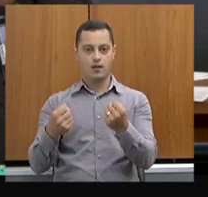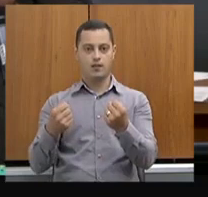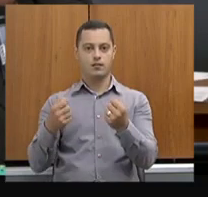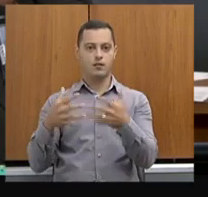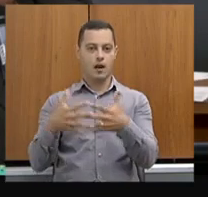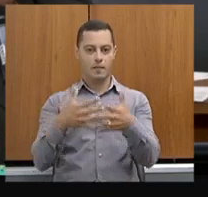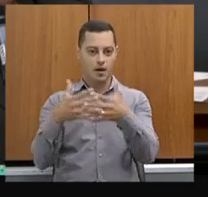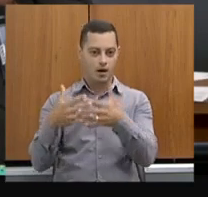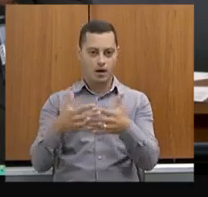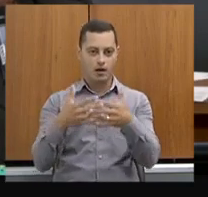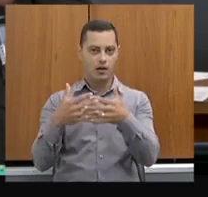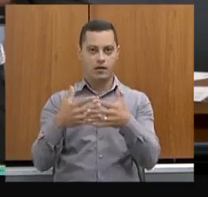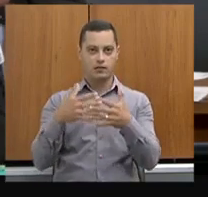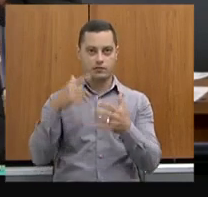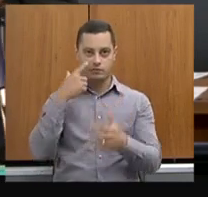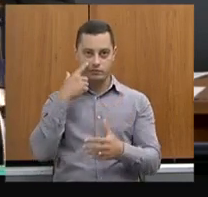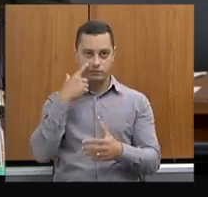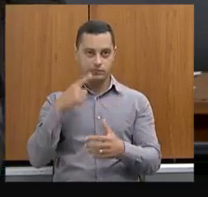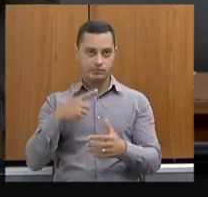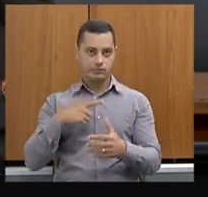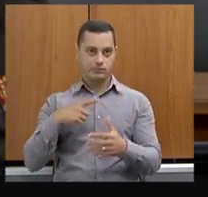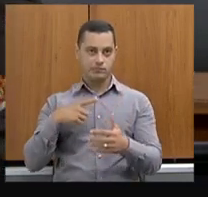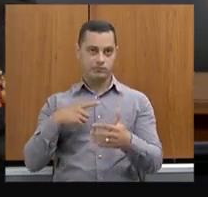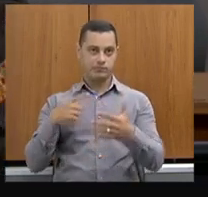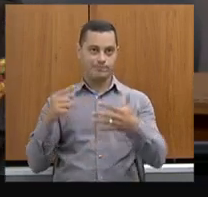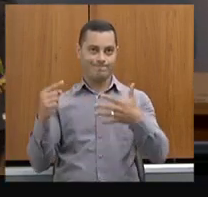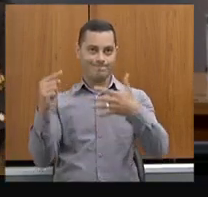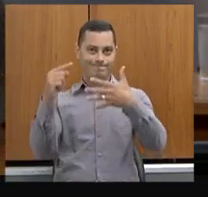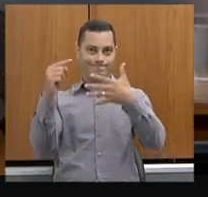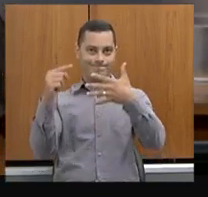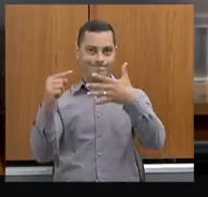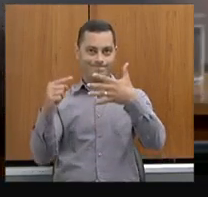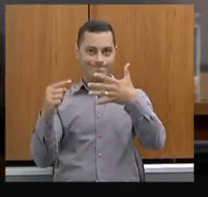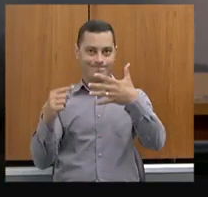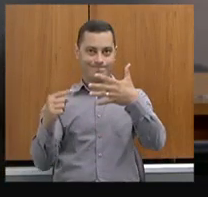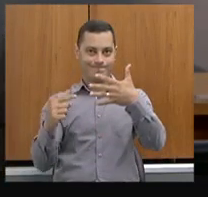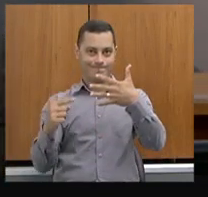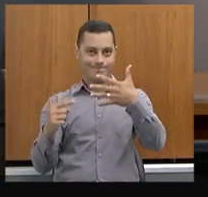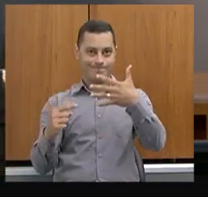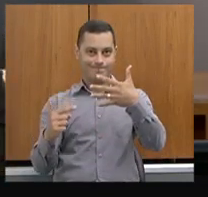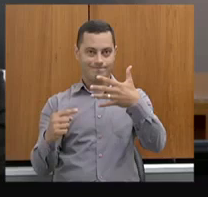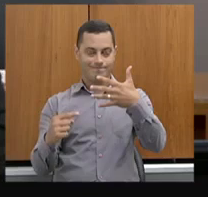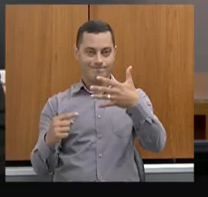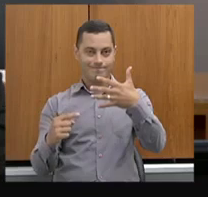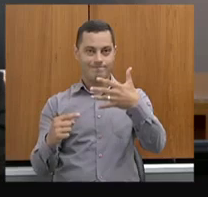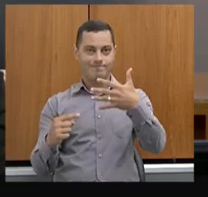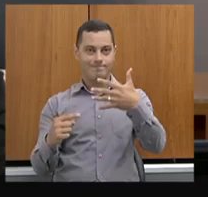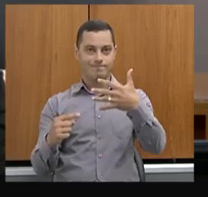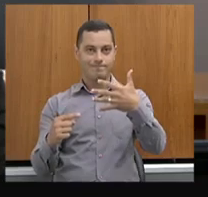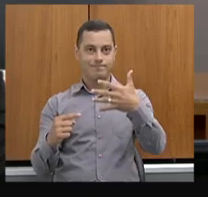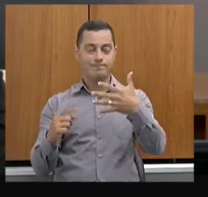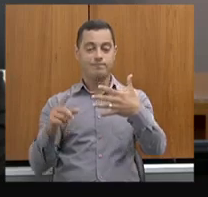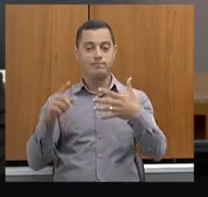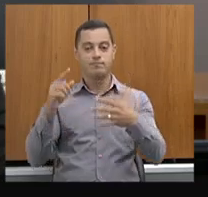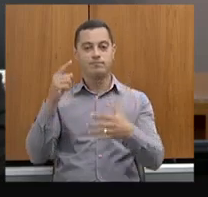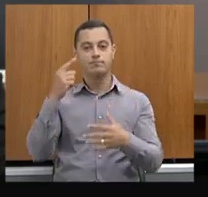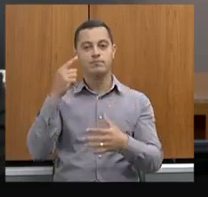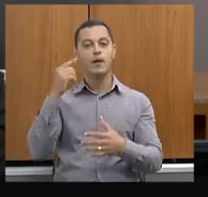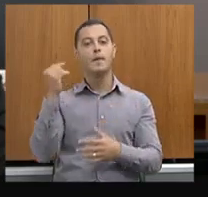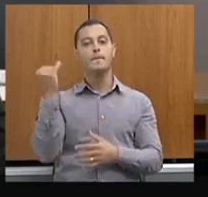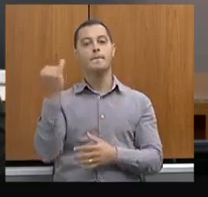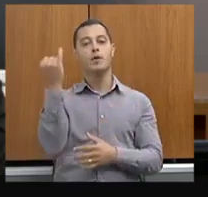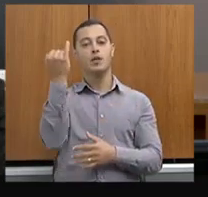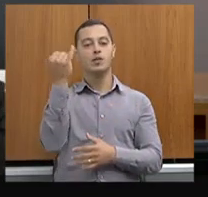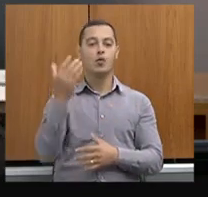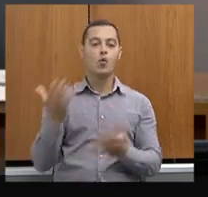169 baixadas 48 para serem descarregadas 7 acidentadas o mais importante é dizer que a nossa